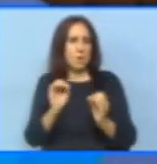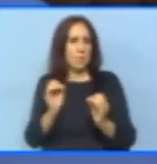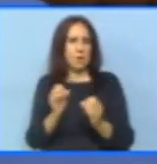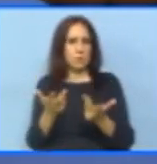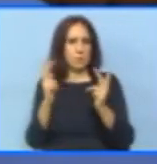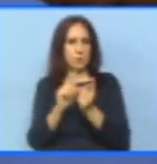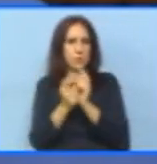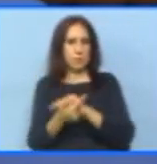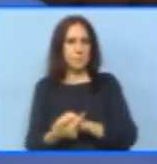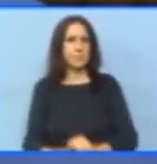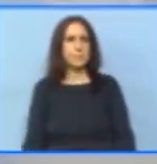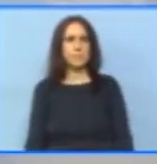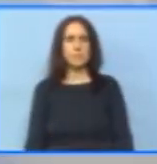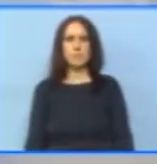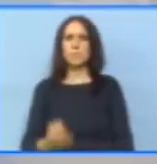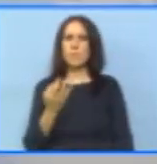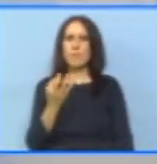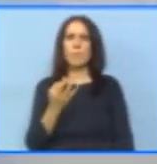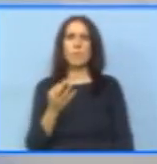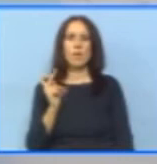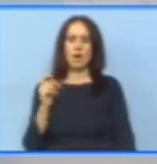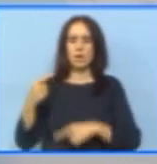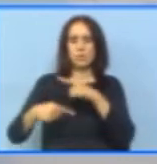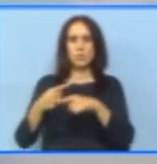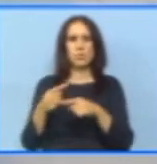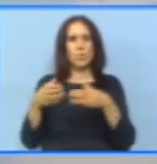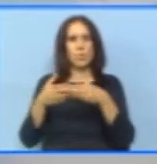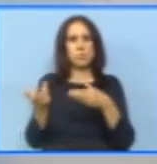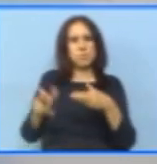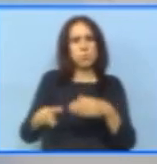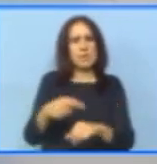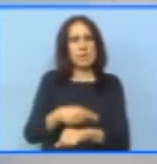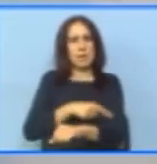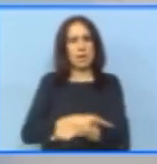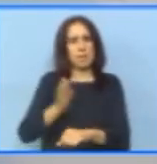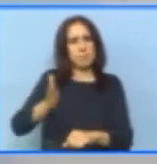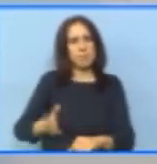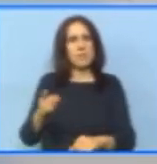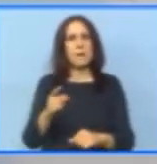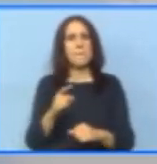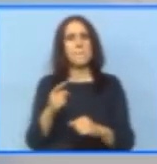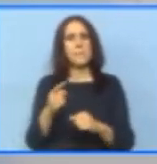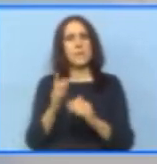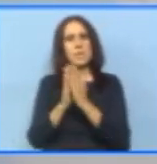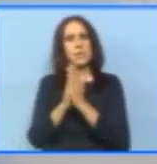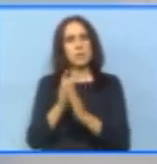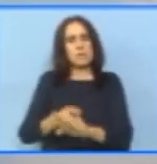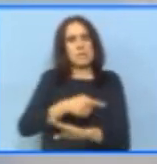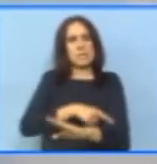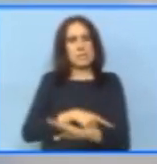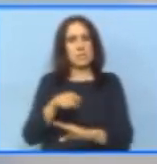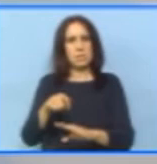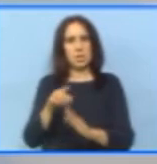Sim, nós temos verificado nos últimos anos o aparecimento de grupos radicais. Este hiperextremismo religioso que nós mencionámos neste último relatório